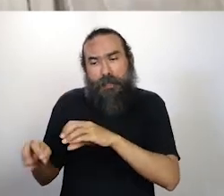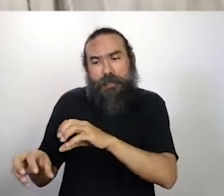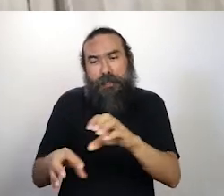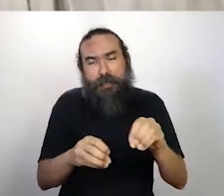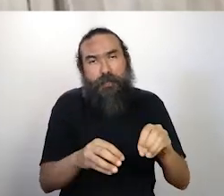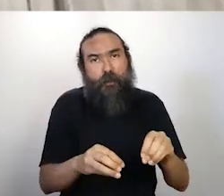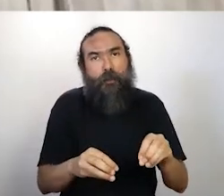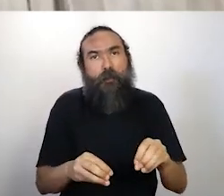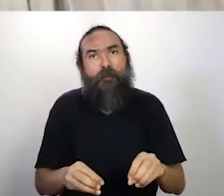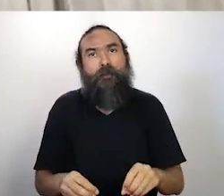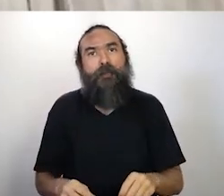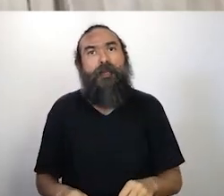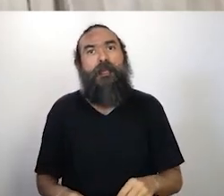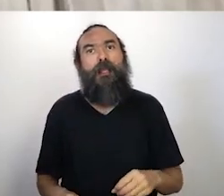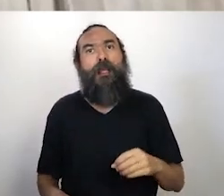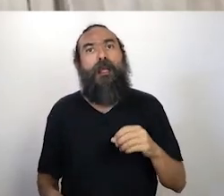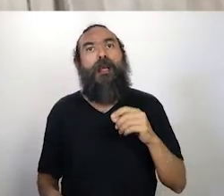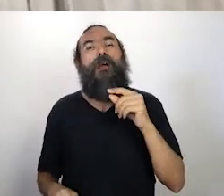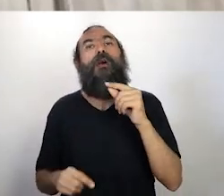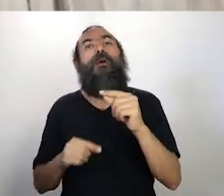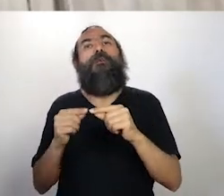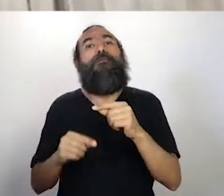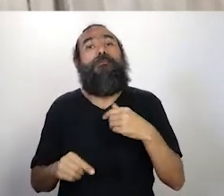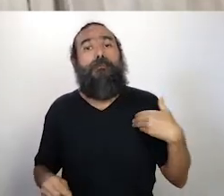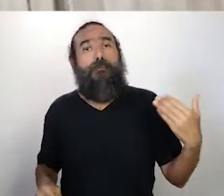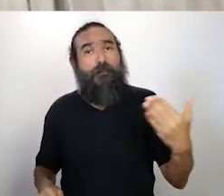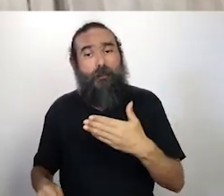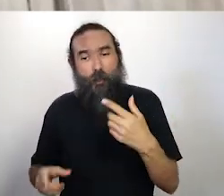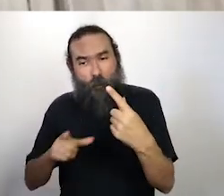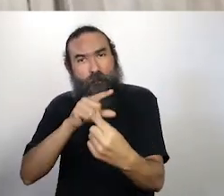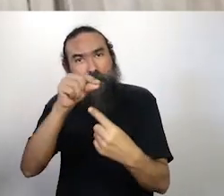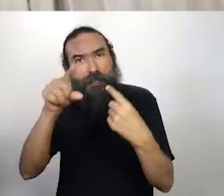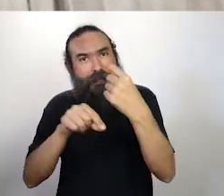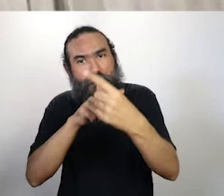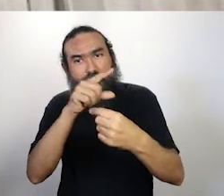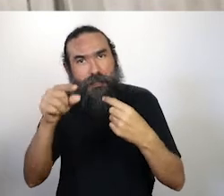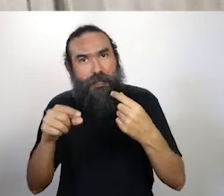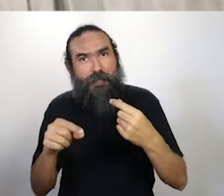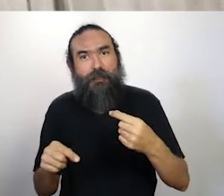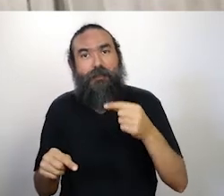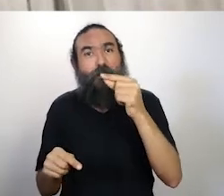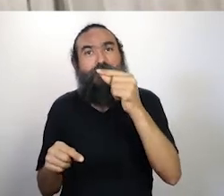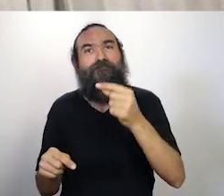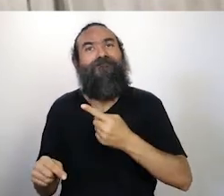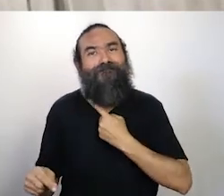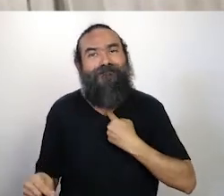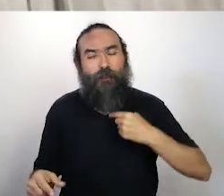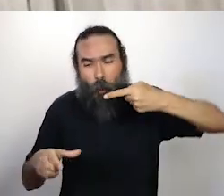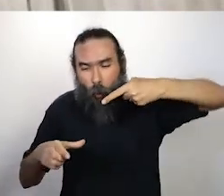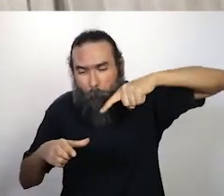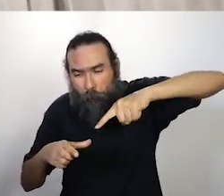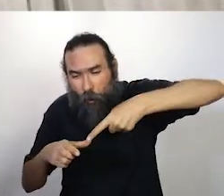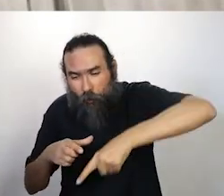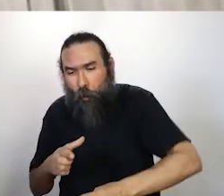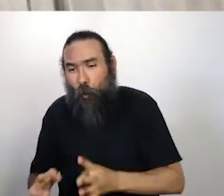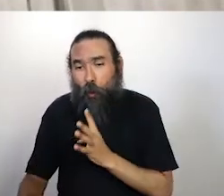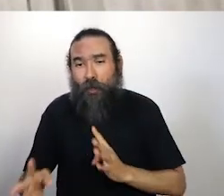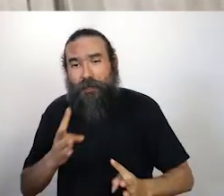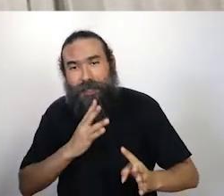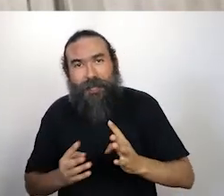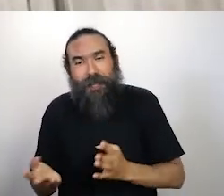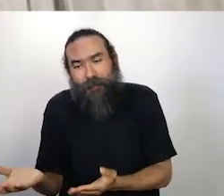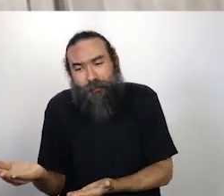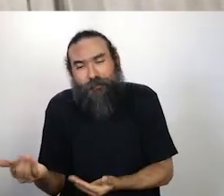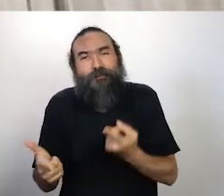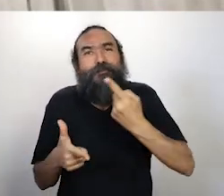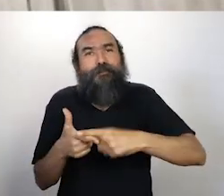para a lei da aprendizagem. Seria incrível se um dos legados dessa nossa conversa, dessa nossa prosa, fosse um mergulho ainda mais profundo na